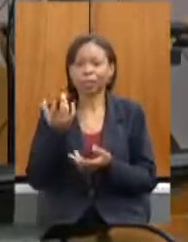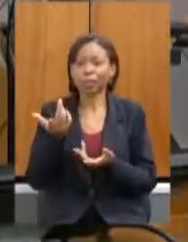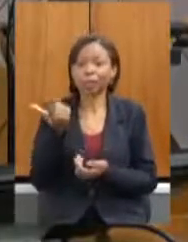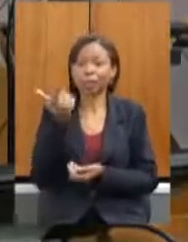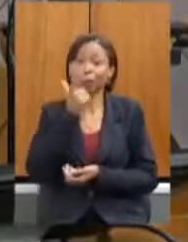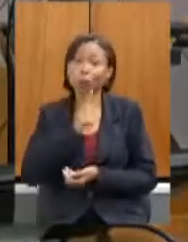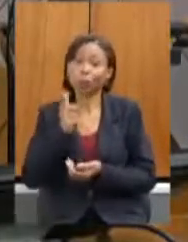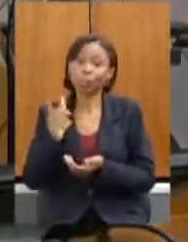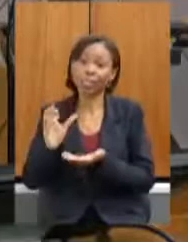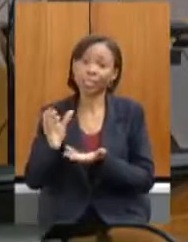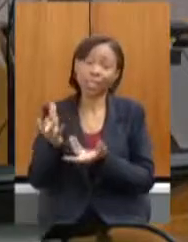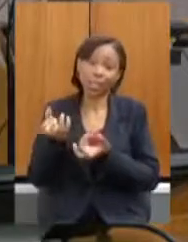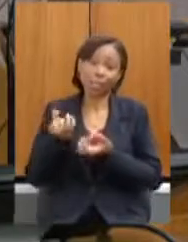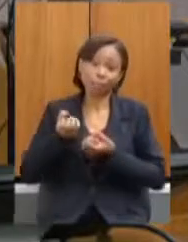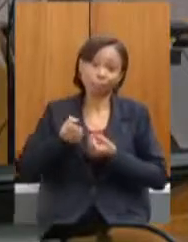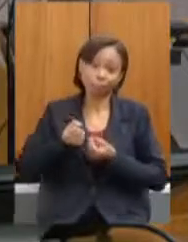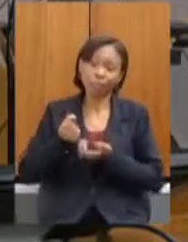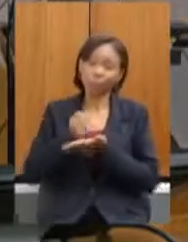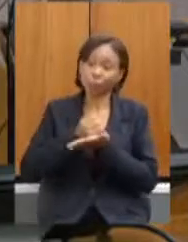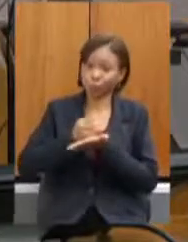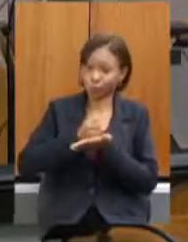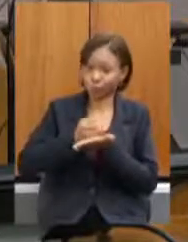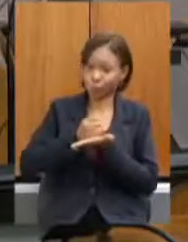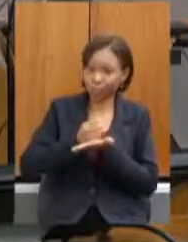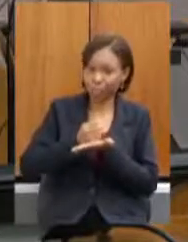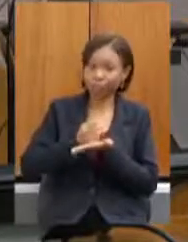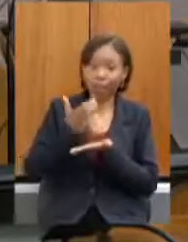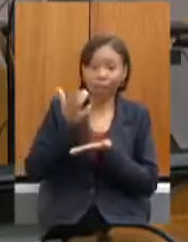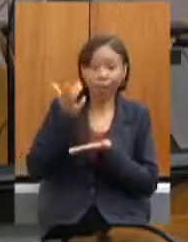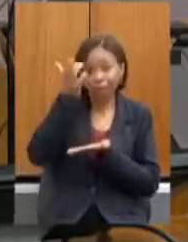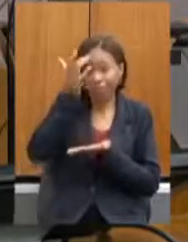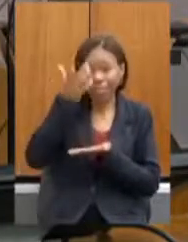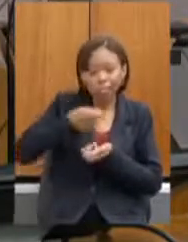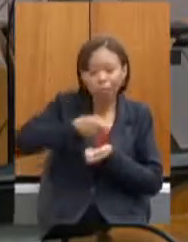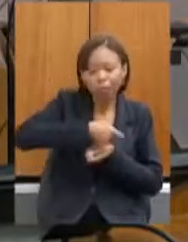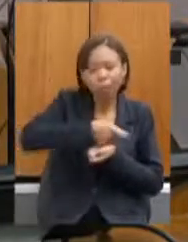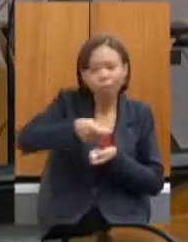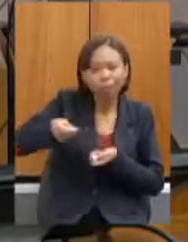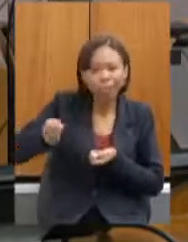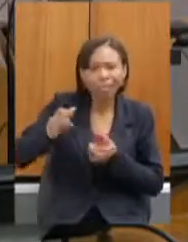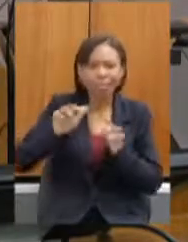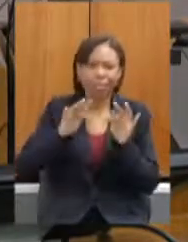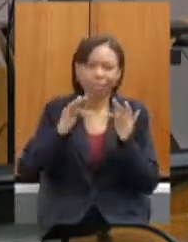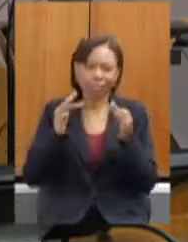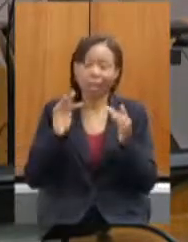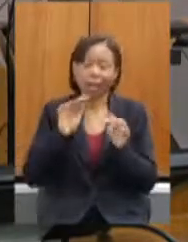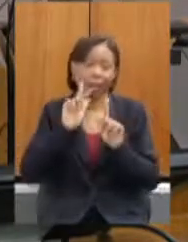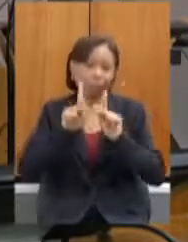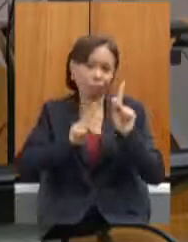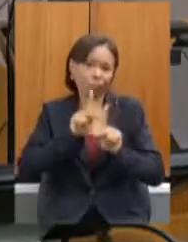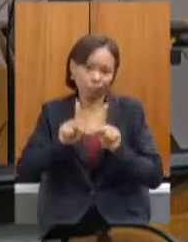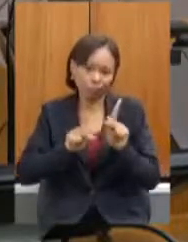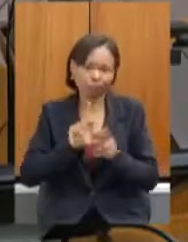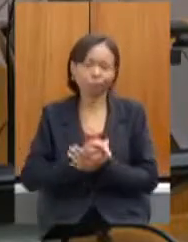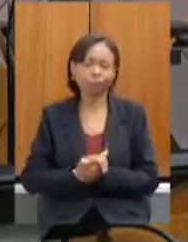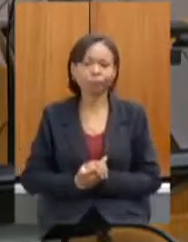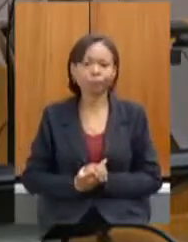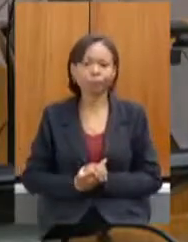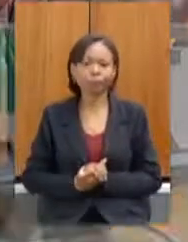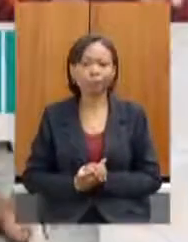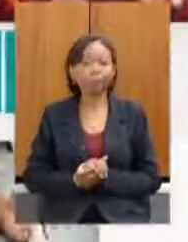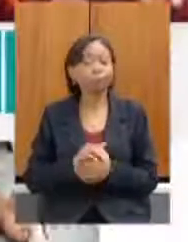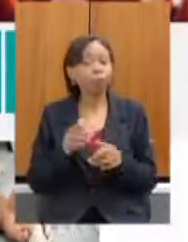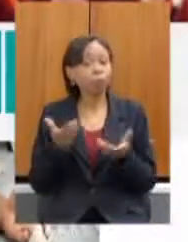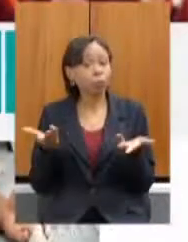medicamentos facilita muito que nós tenhamos os medicamentos para entregar a sociedade pode passar Além disso então